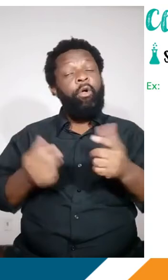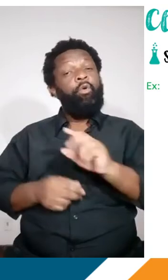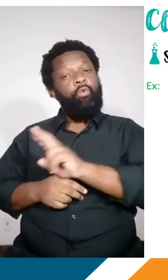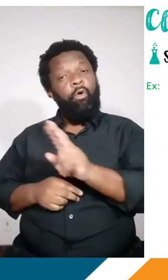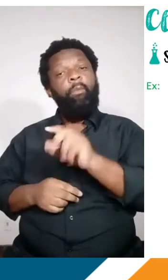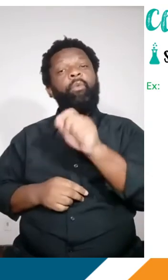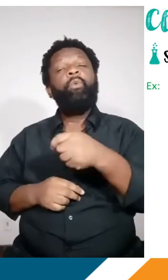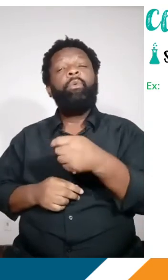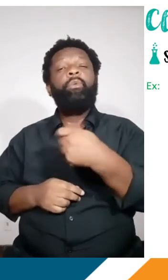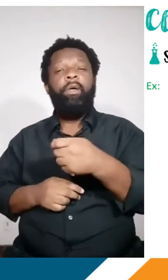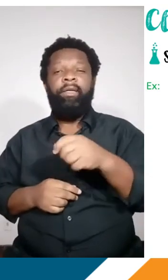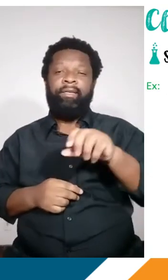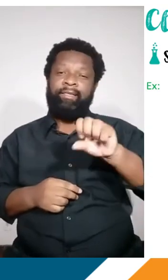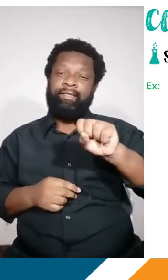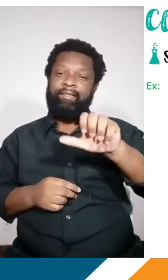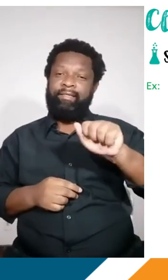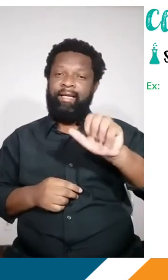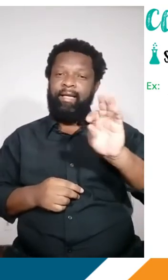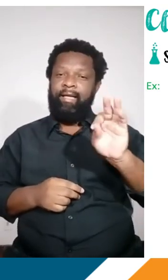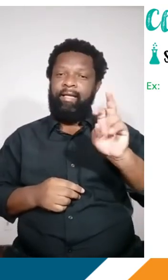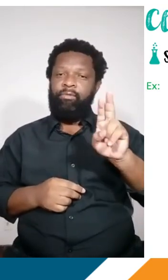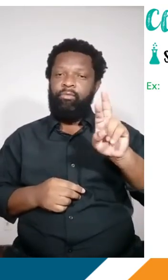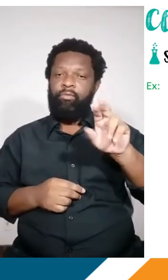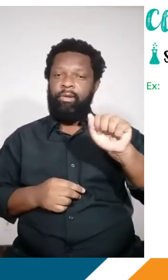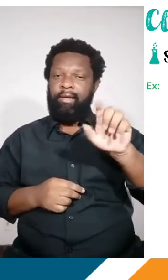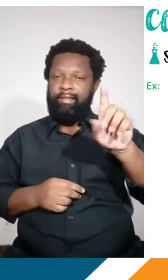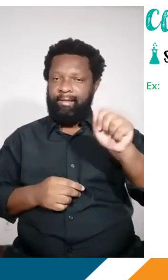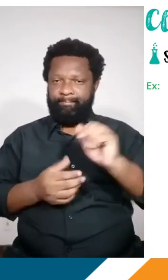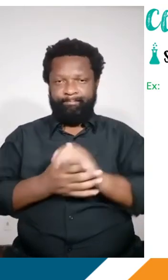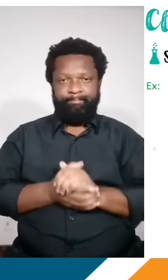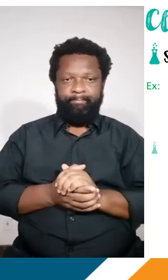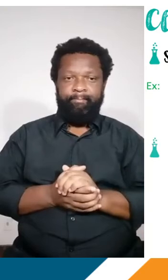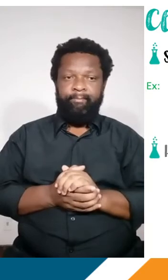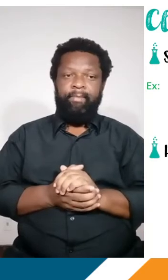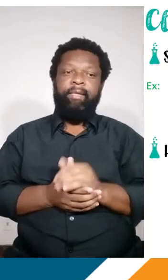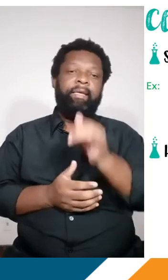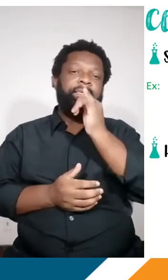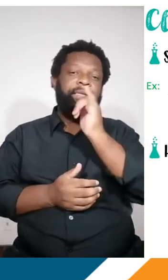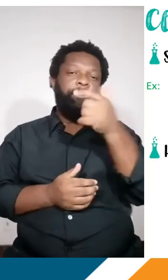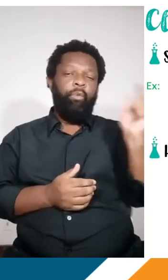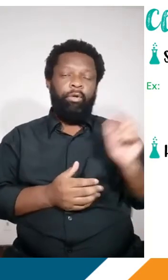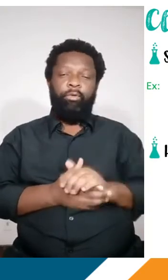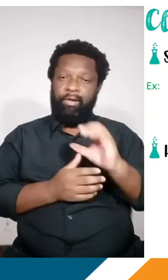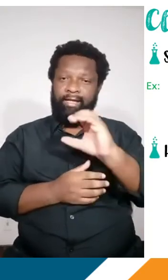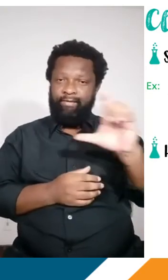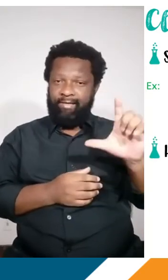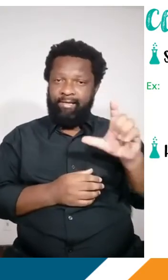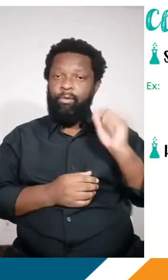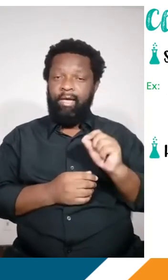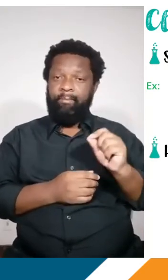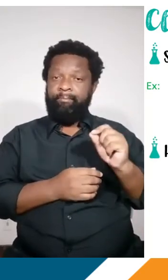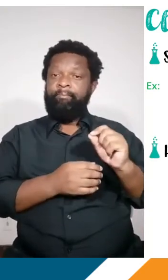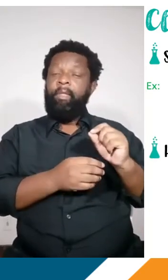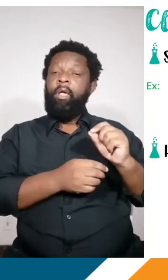ter ligação dupla, já que essa ligação dupla não está entre carbonos. A última classificação é entre